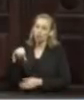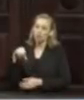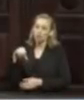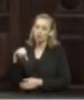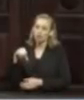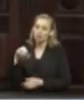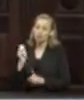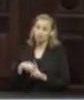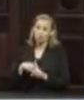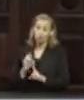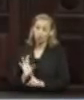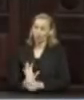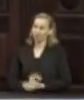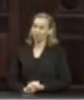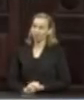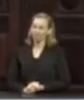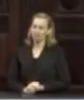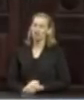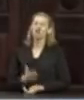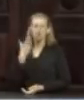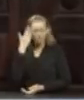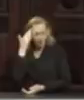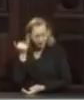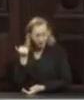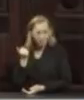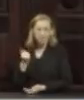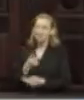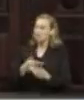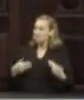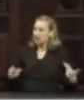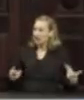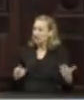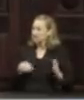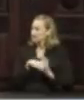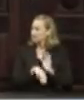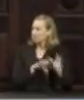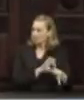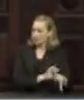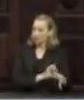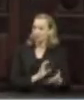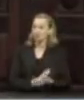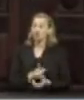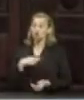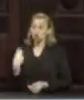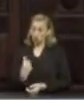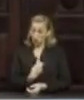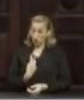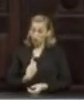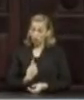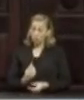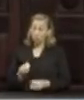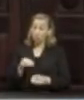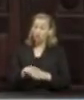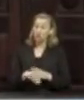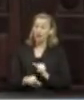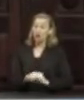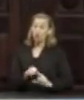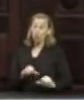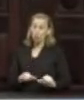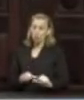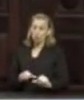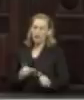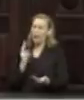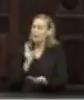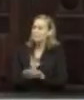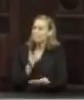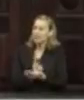certeza que receberam muitas emendas os 3 projetos, mas nós, presidente, vamos votar contra, mesmo o projeto que